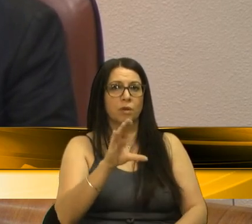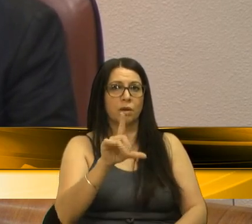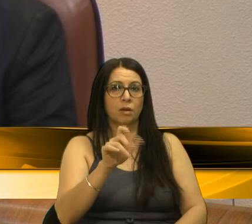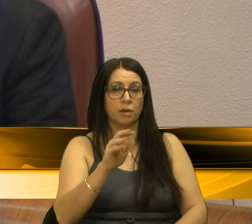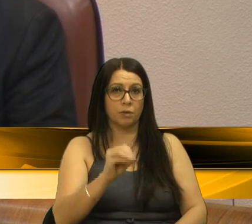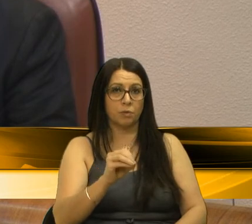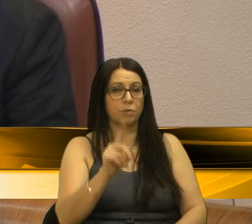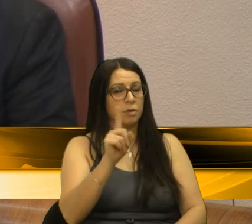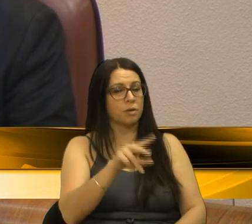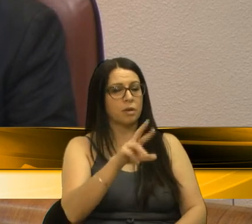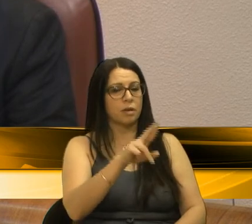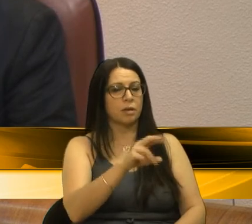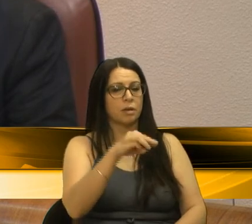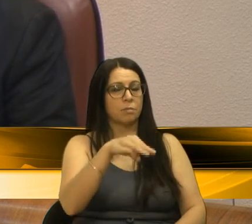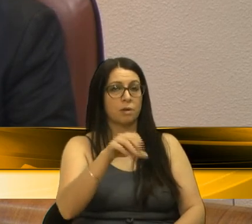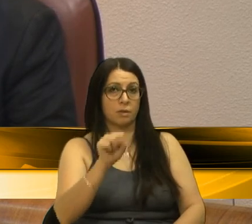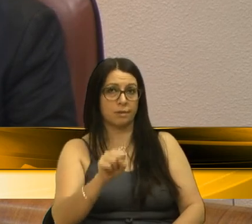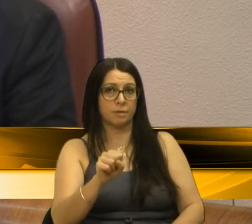parênteses, RMS